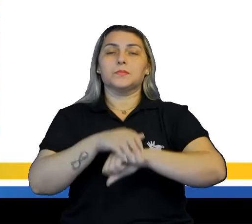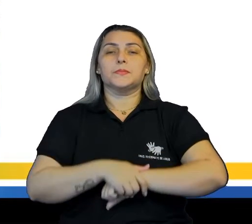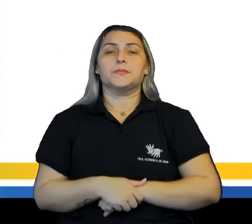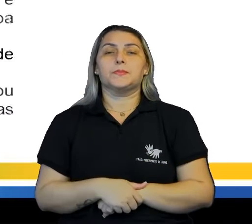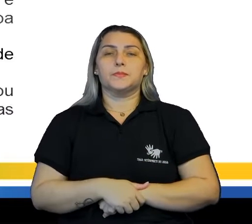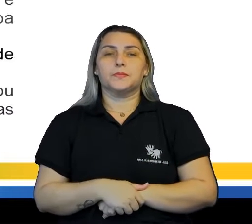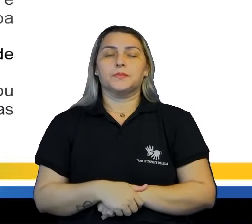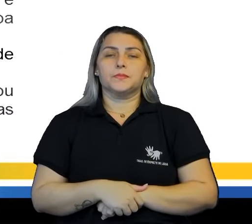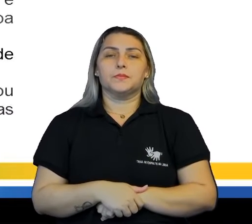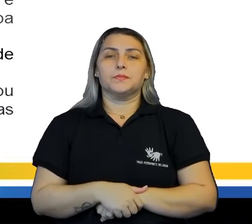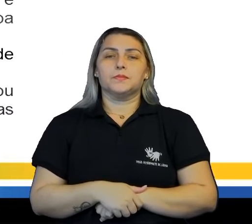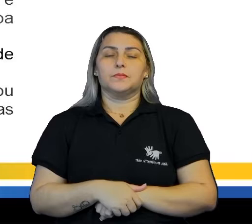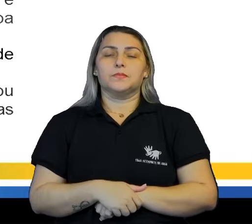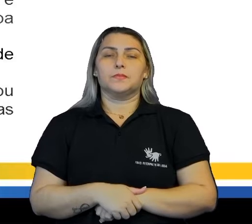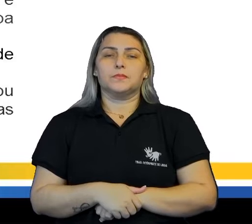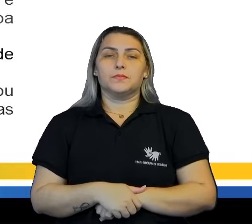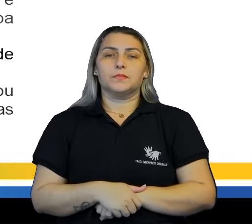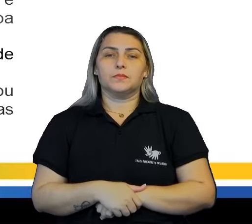das situações.